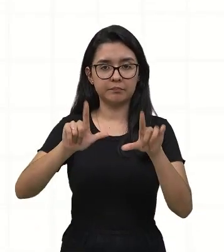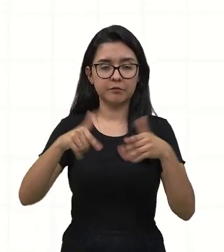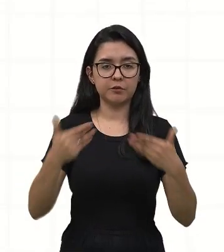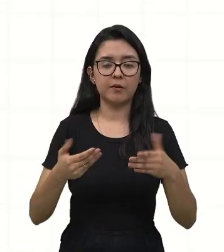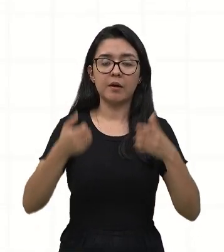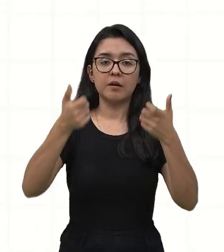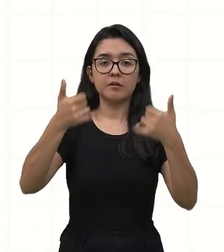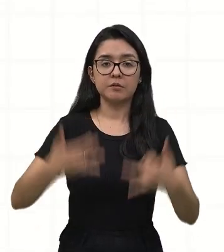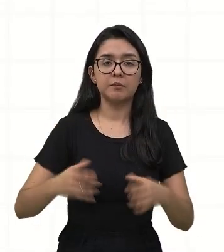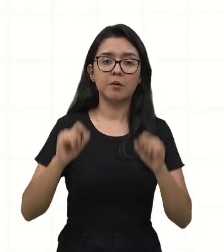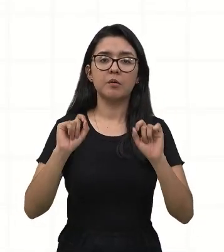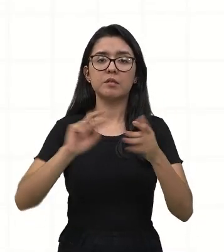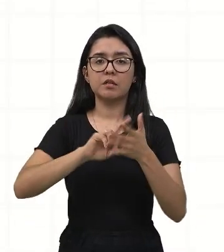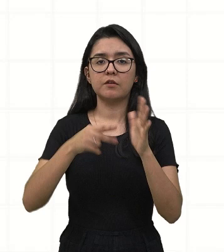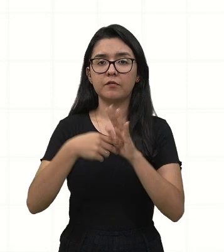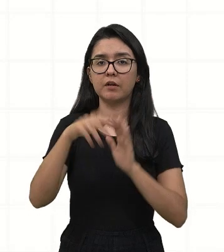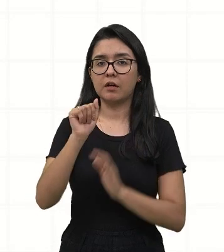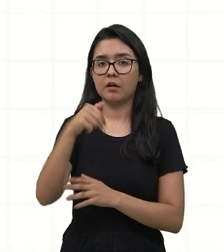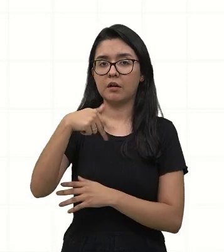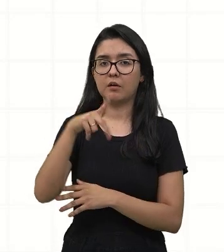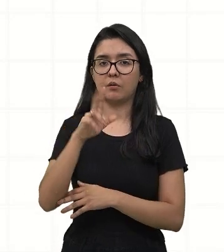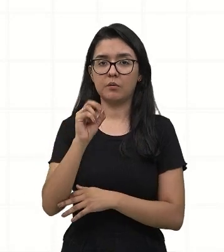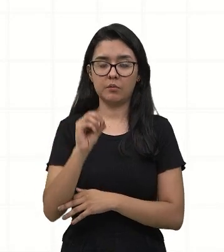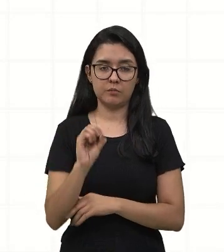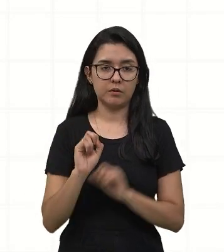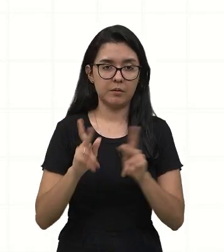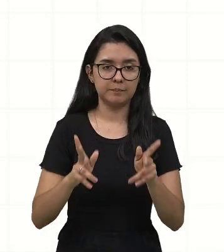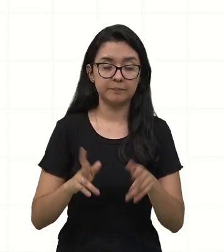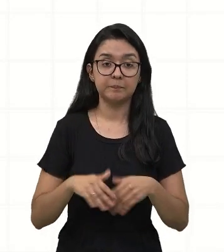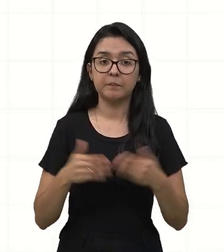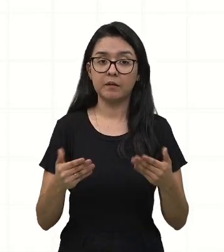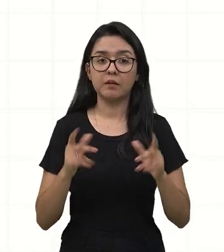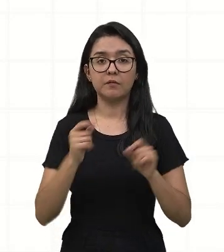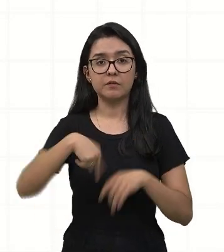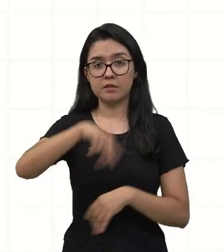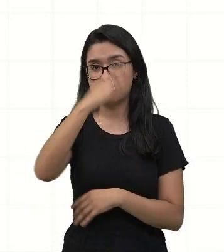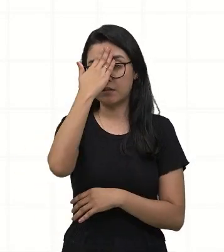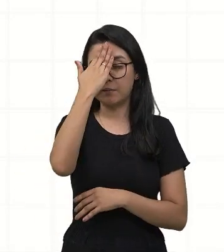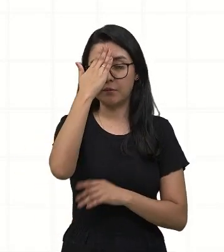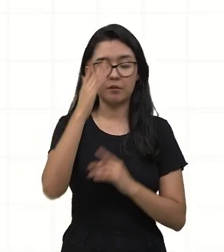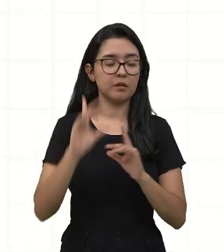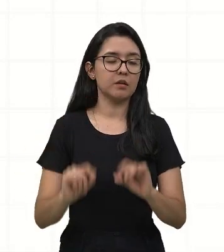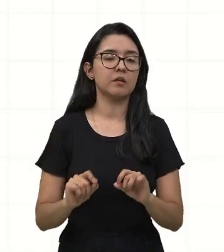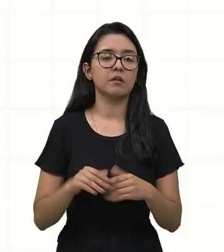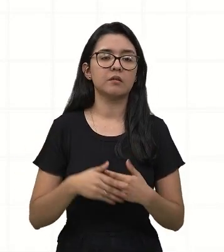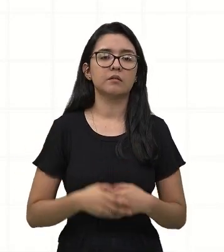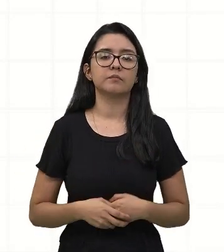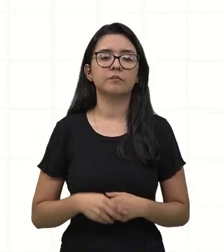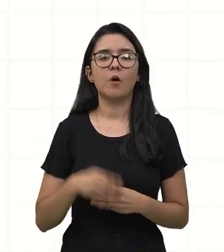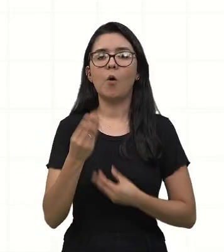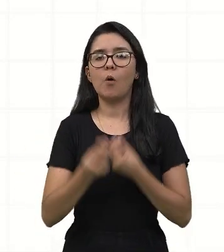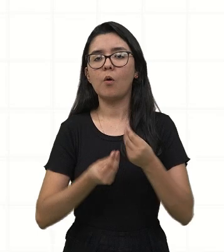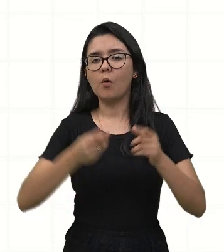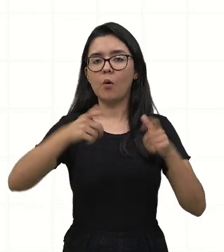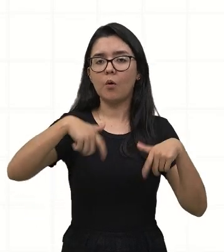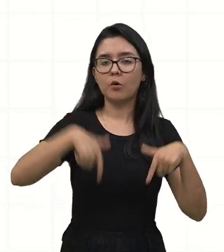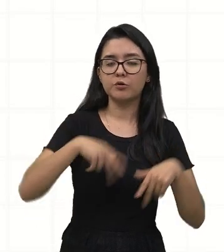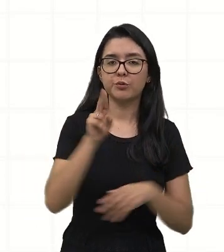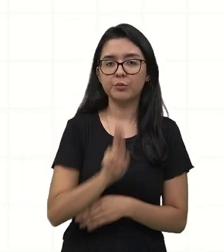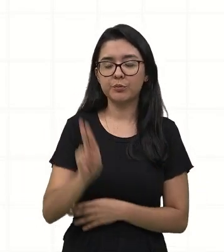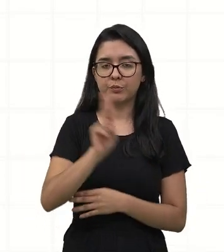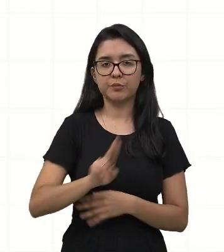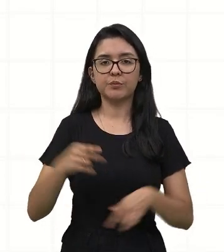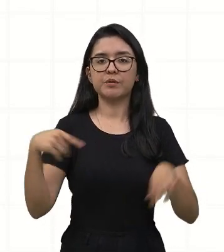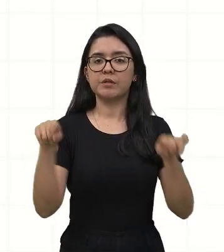definir o que é um ângulo, tá legal? Bom, você já sabe onde utiliza, lá em vários,